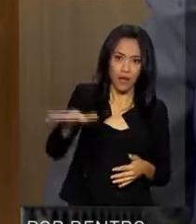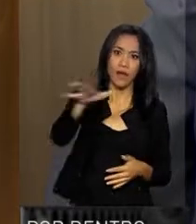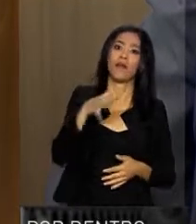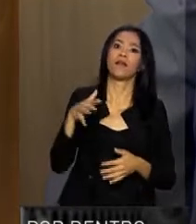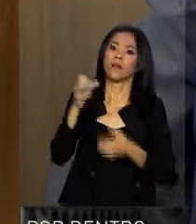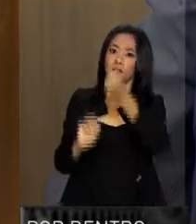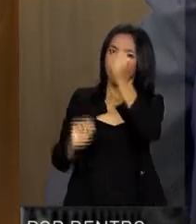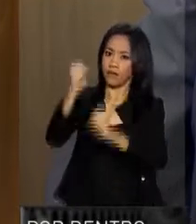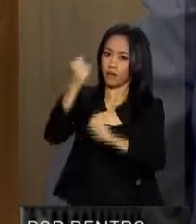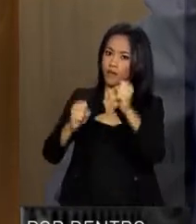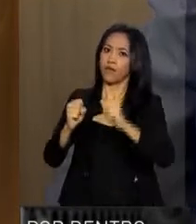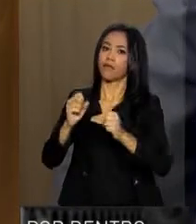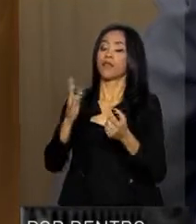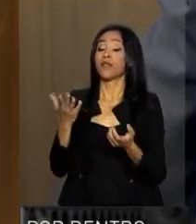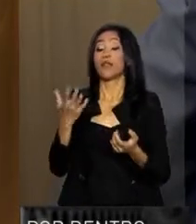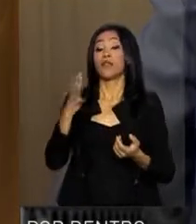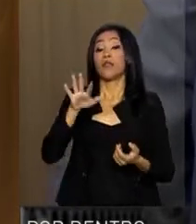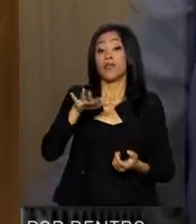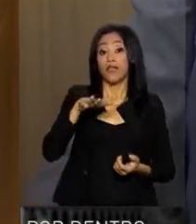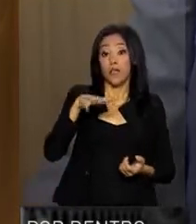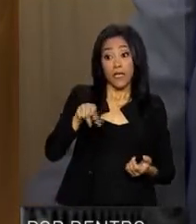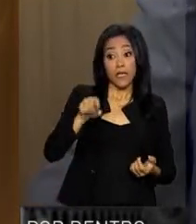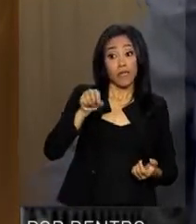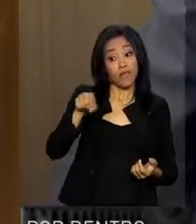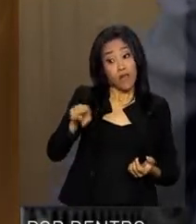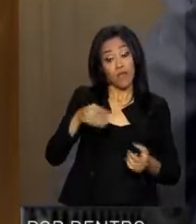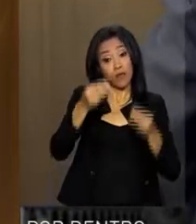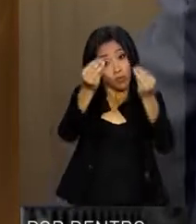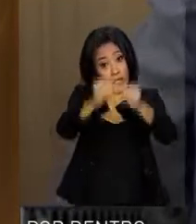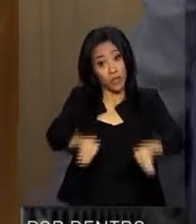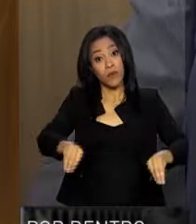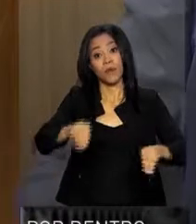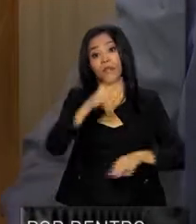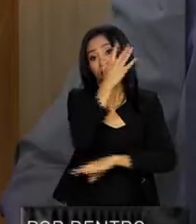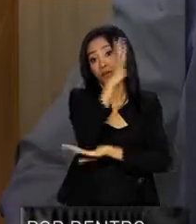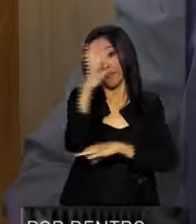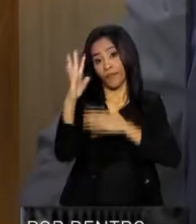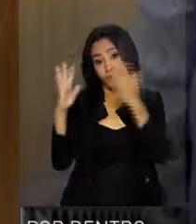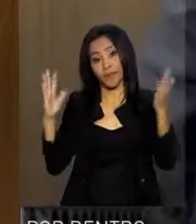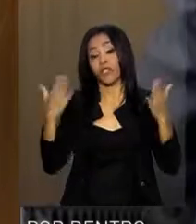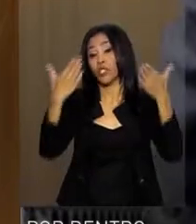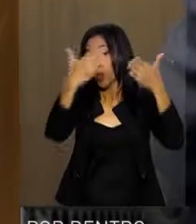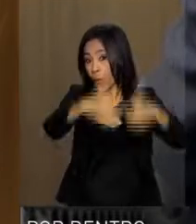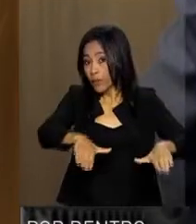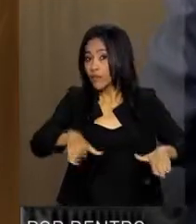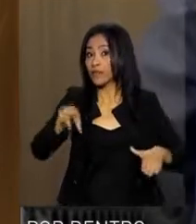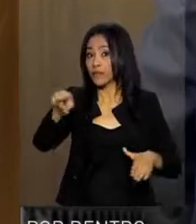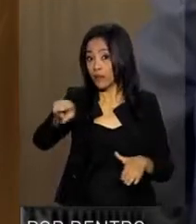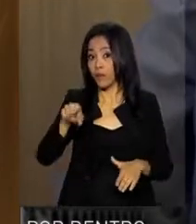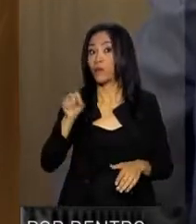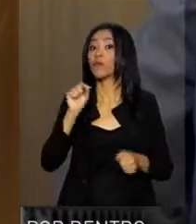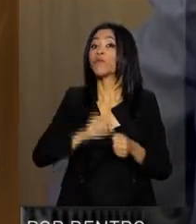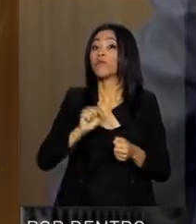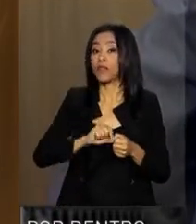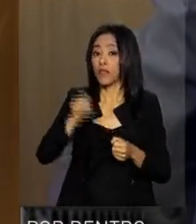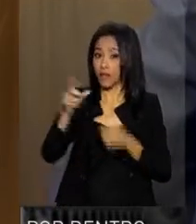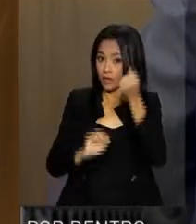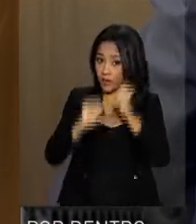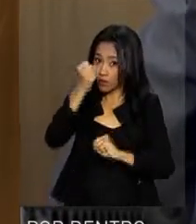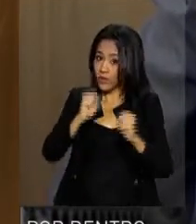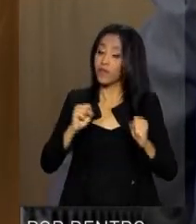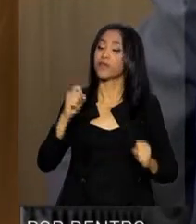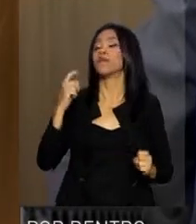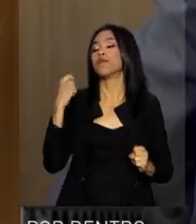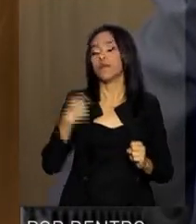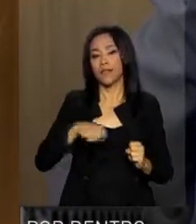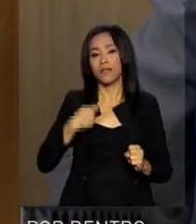as ações de contenção do dano ambiental as ações de reparação às ações emergenciais essas ações devem estar